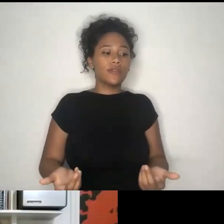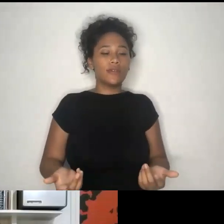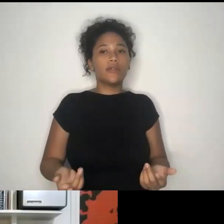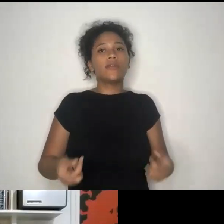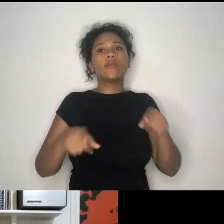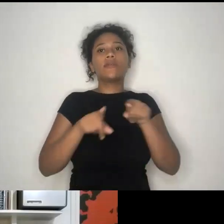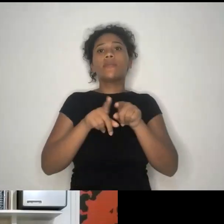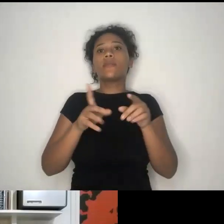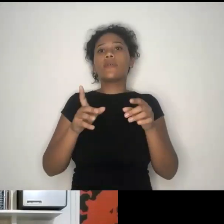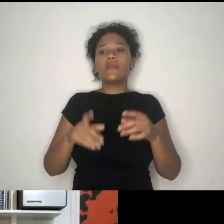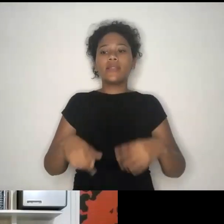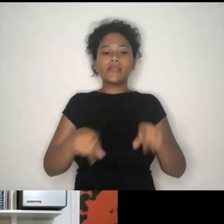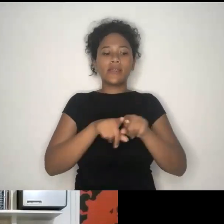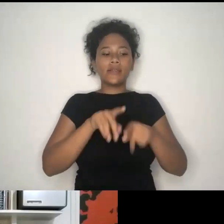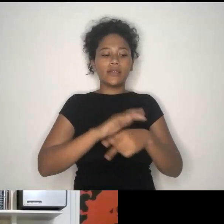essencialmente